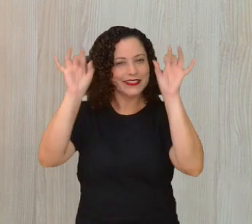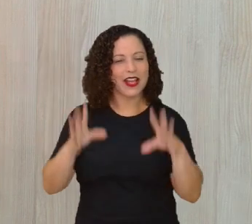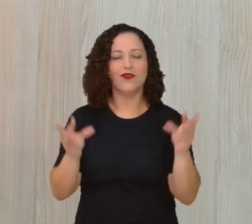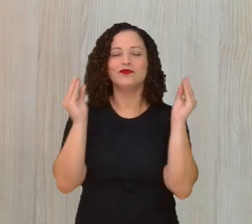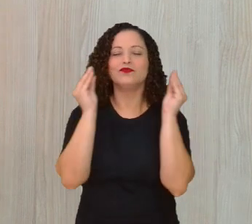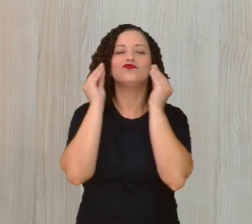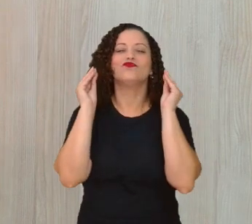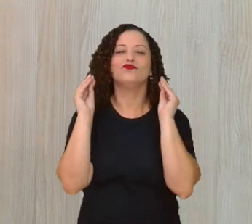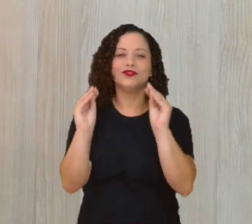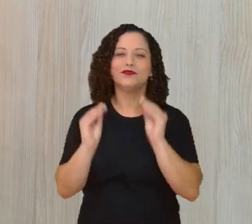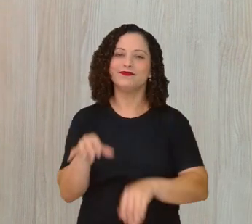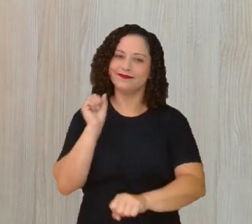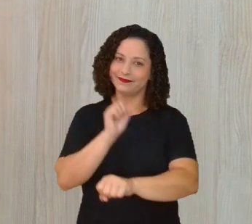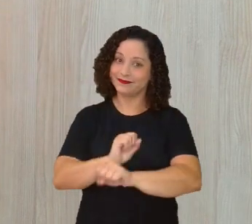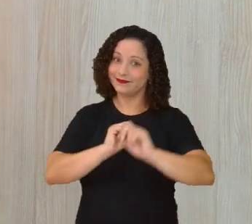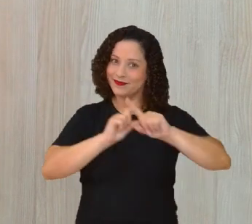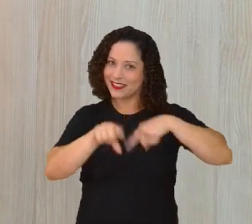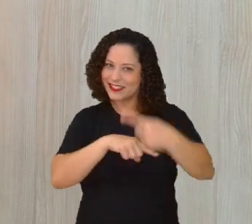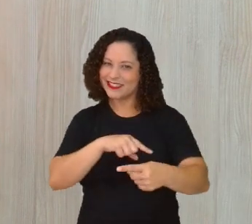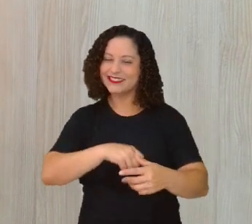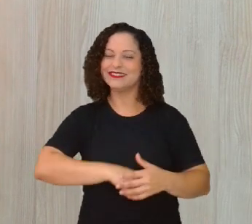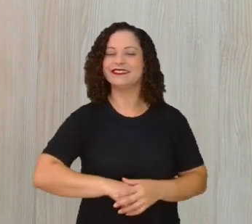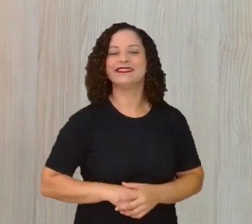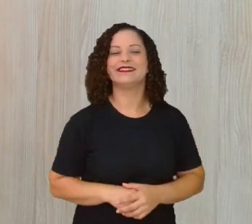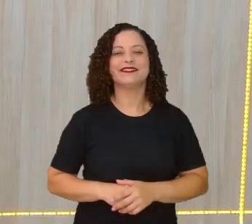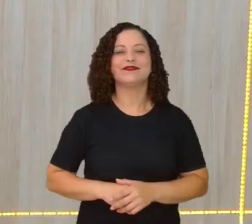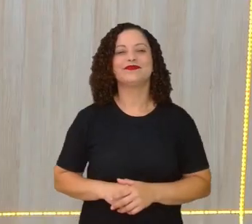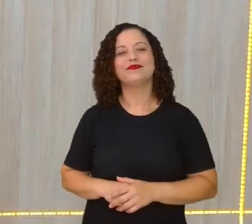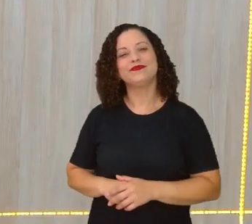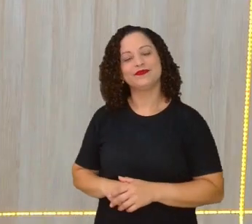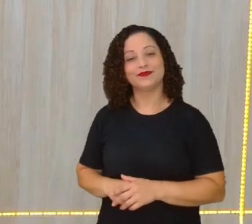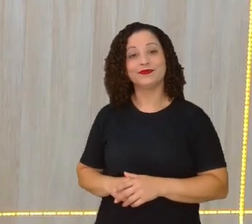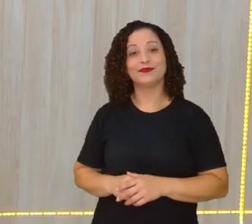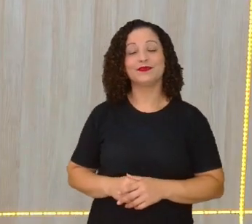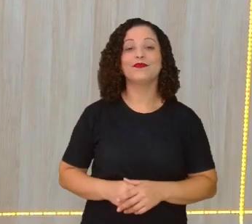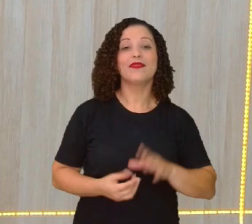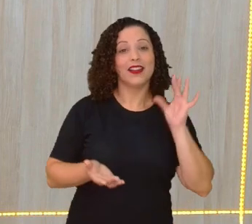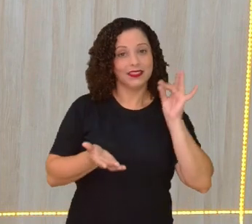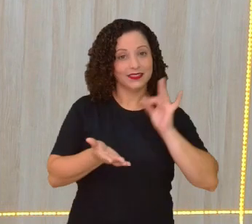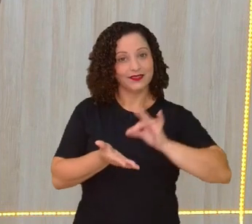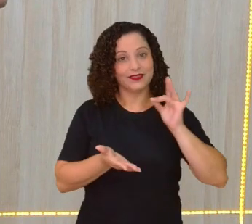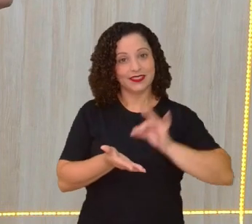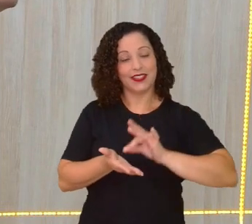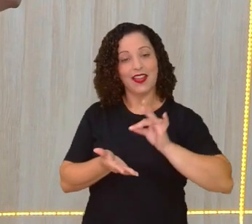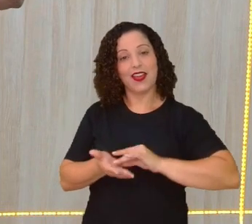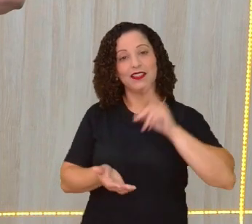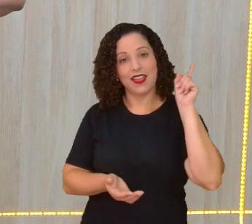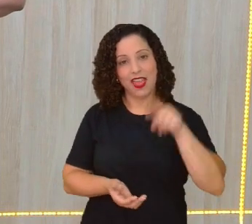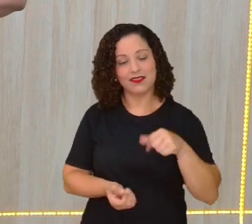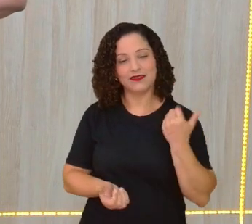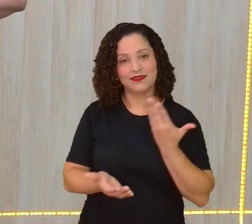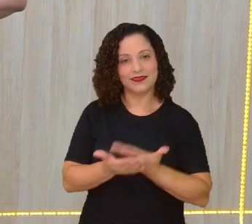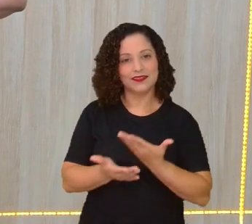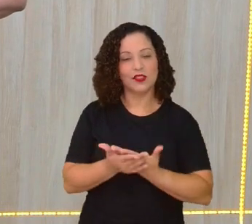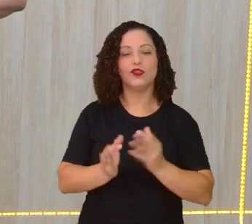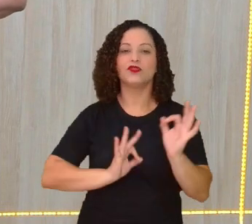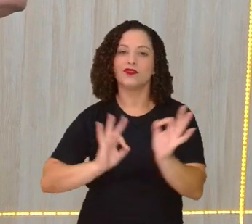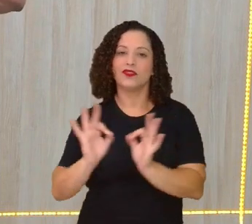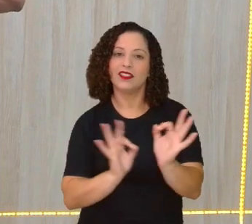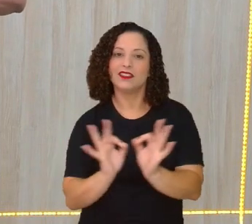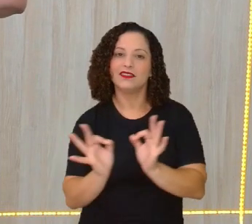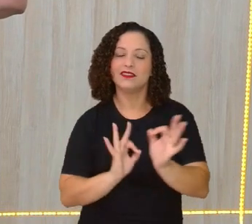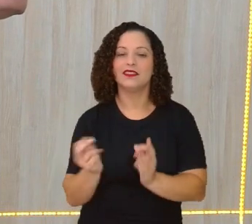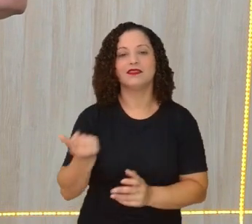beijo e até daqui a pouco. Isso mesmo, professora Camille. Essas aulas foram preparadas para vocês.